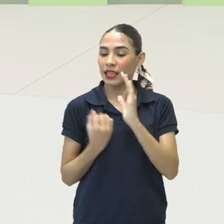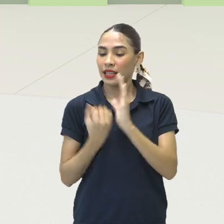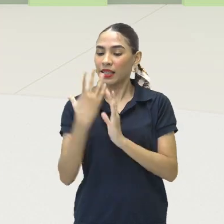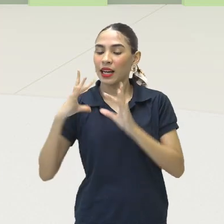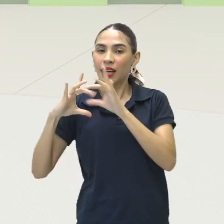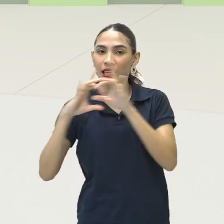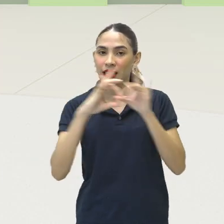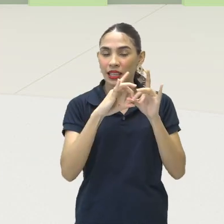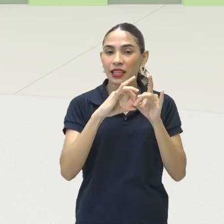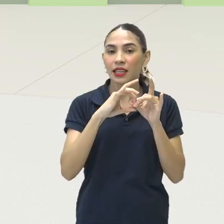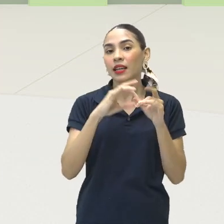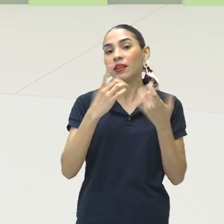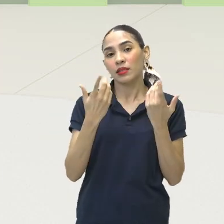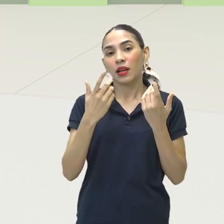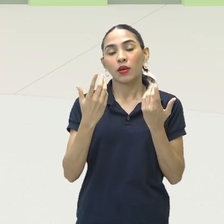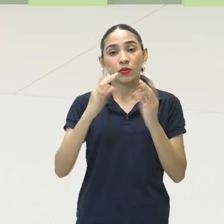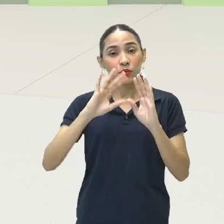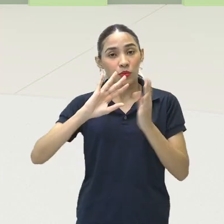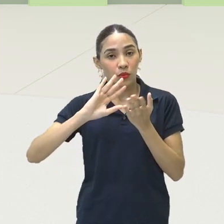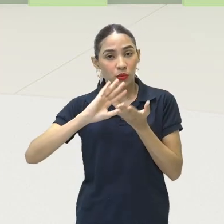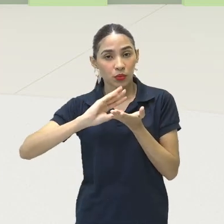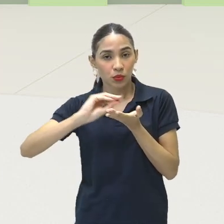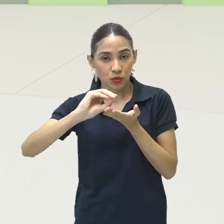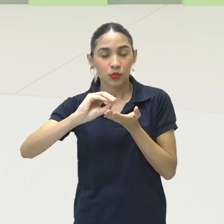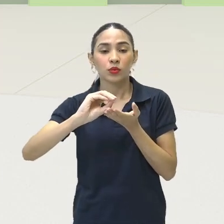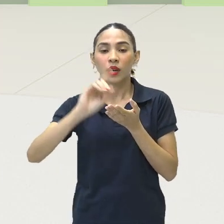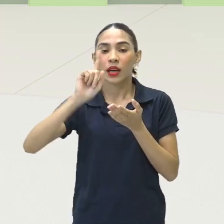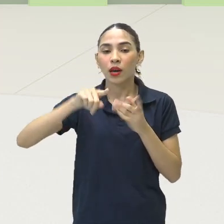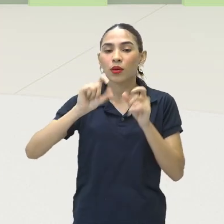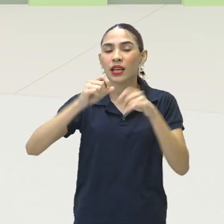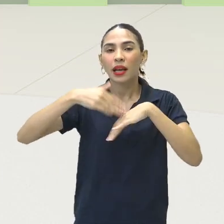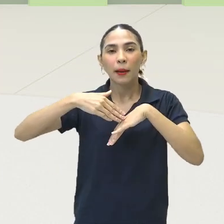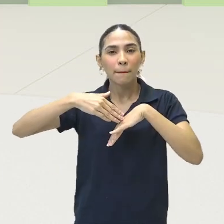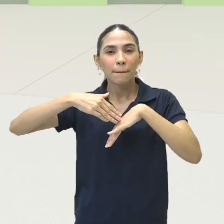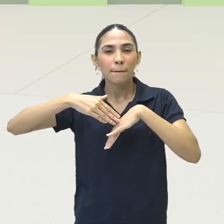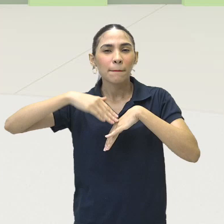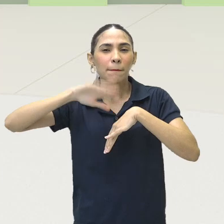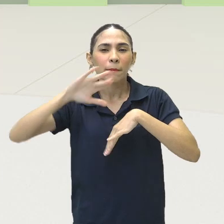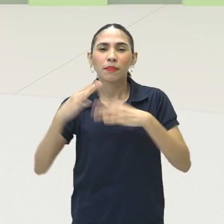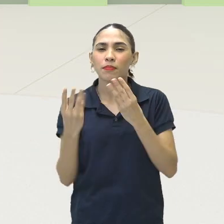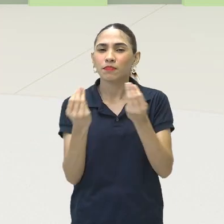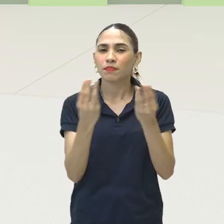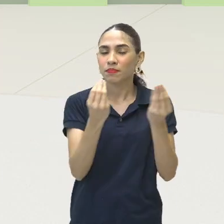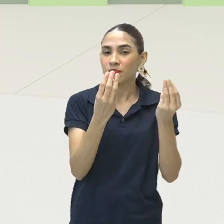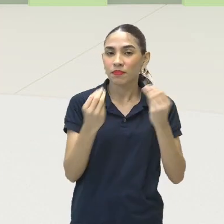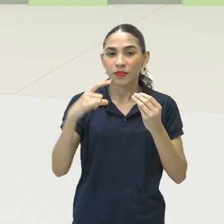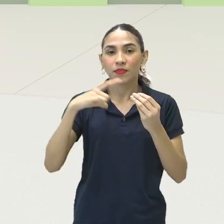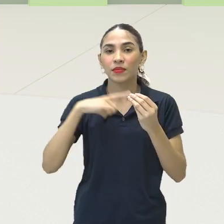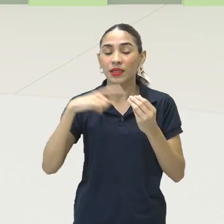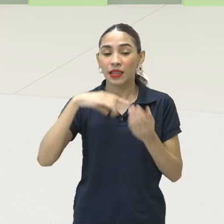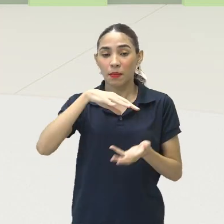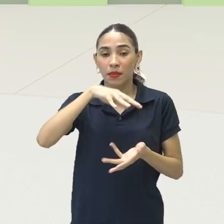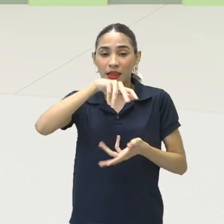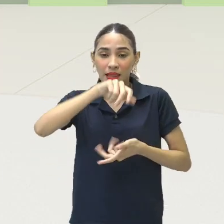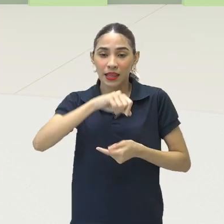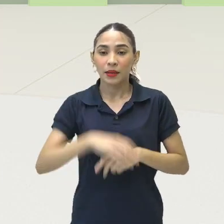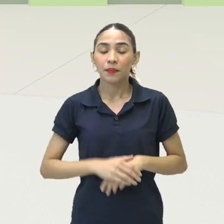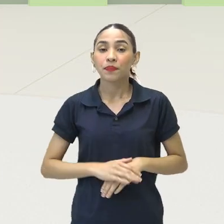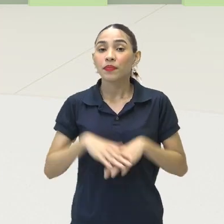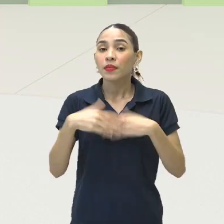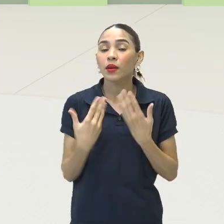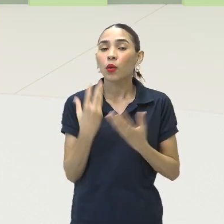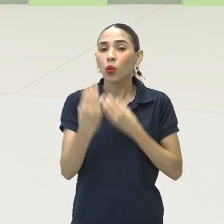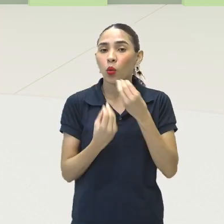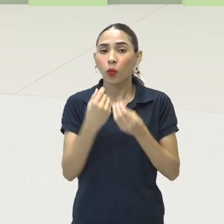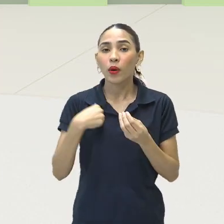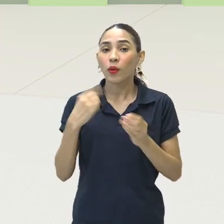cadeias faz com que os compostos orgânicos sejam os compostos mais abundantes que tem no nosso planeta. Então, onde que eu